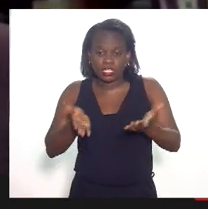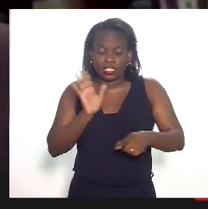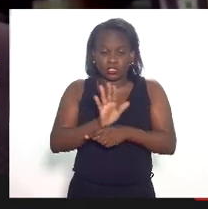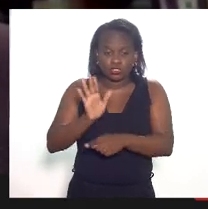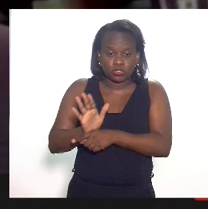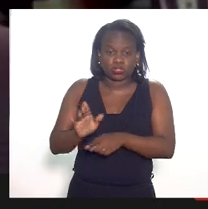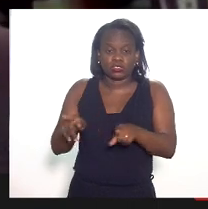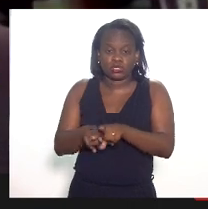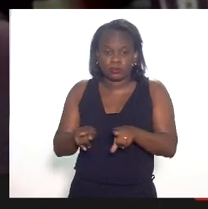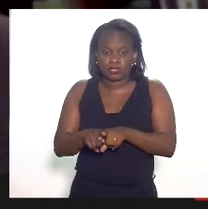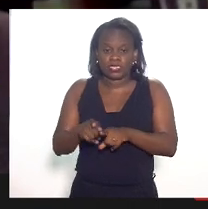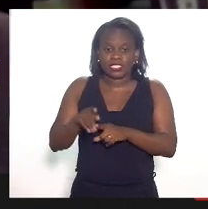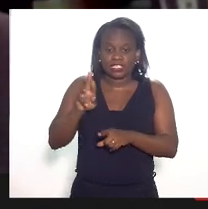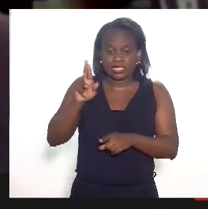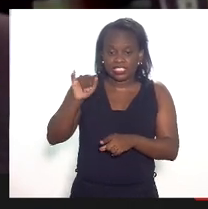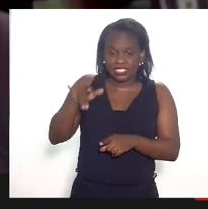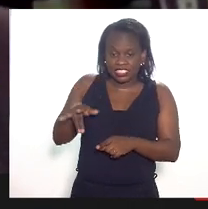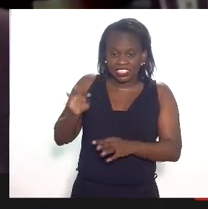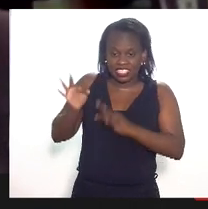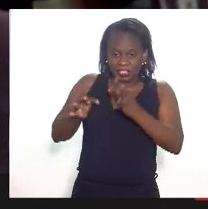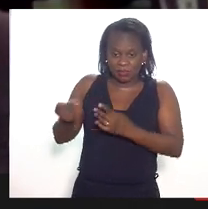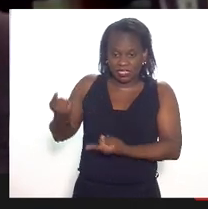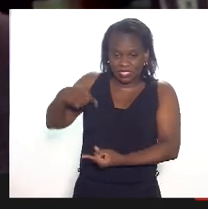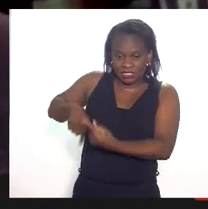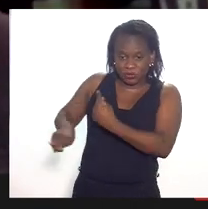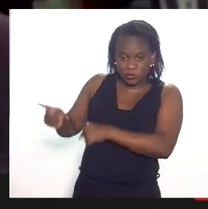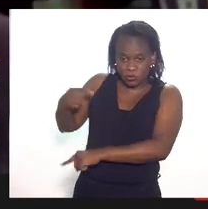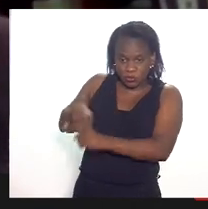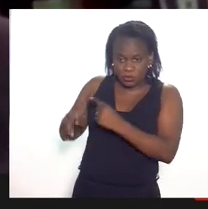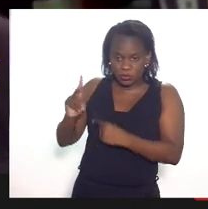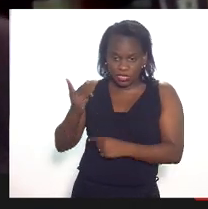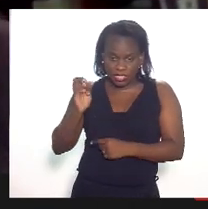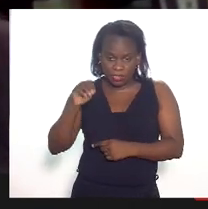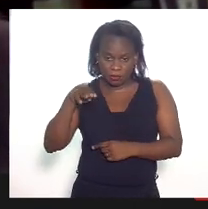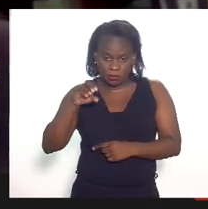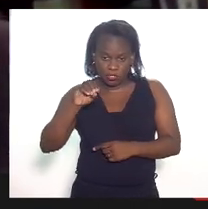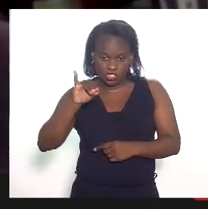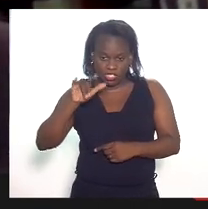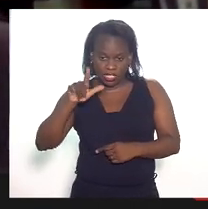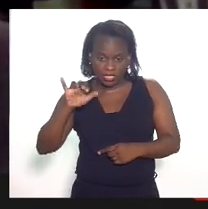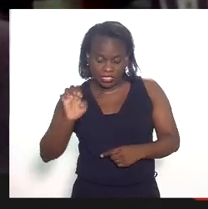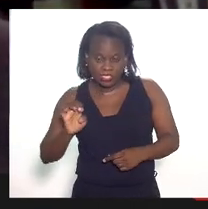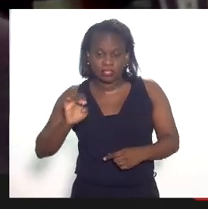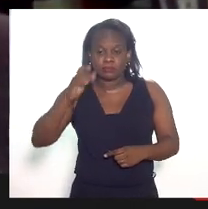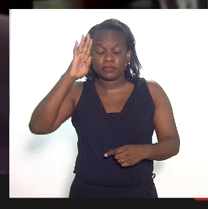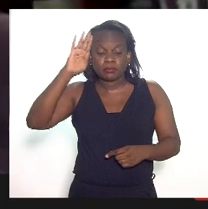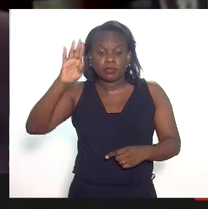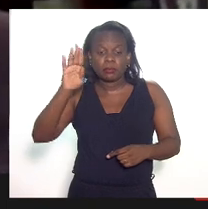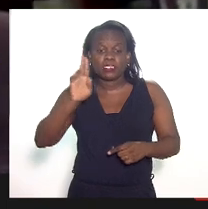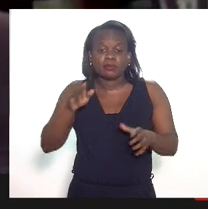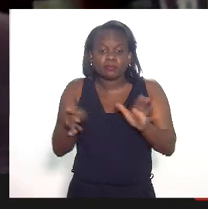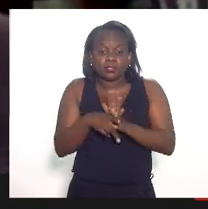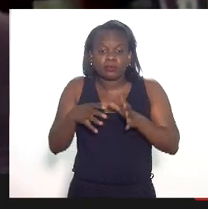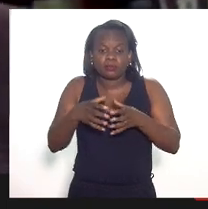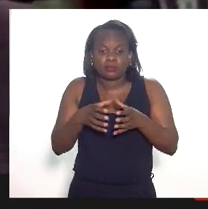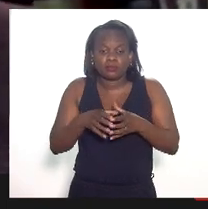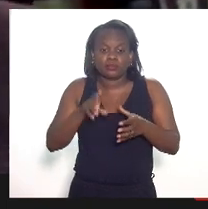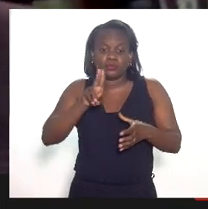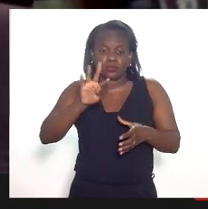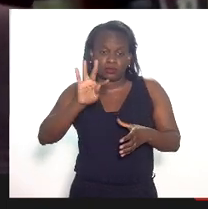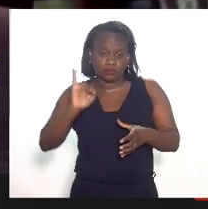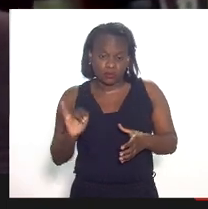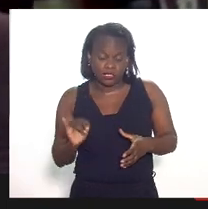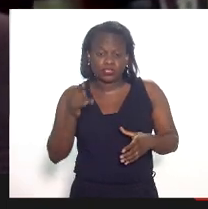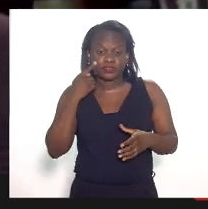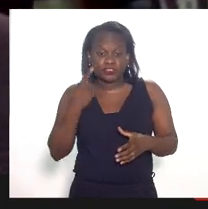de hemodiálise que se faz necessário, principalmente a nível de terapia intensiva. Então, quando a gente vê grande parte